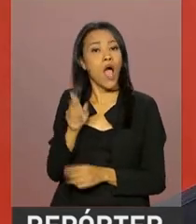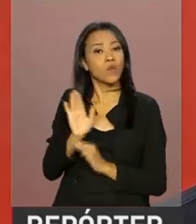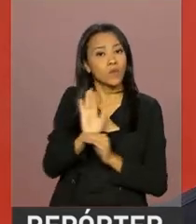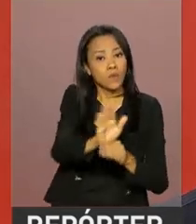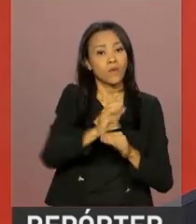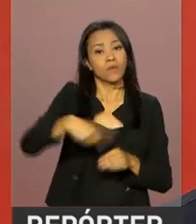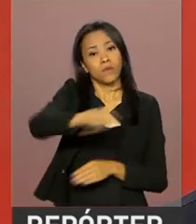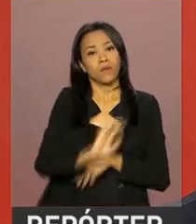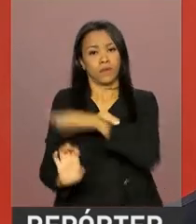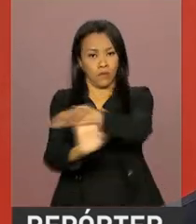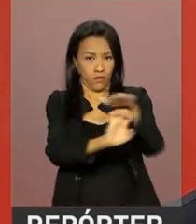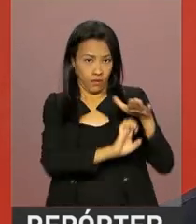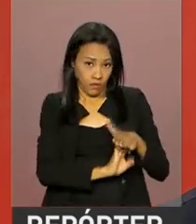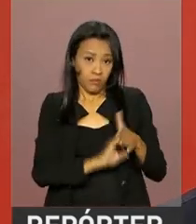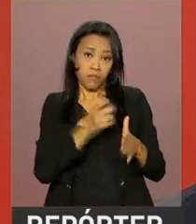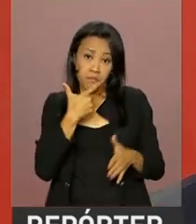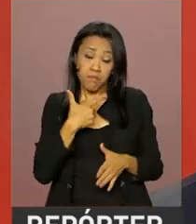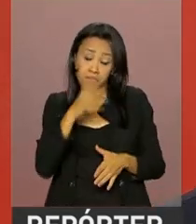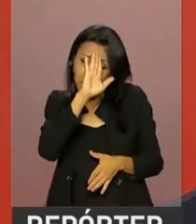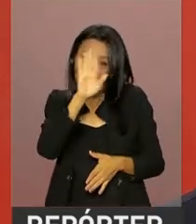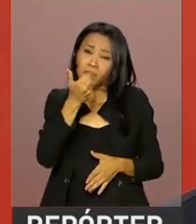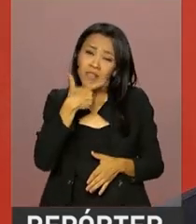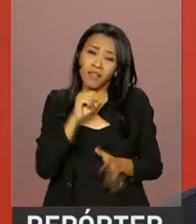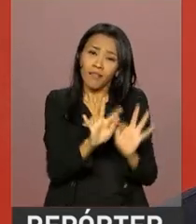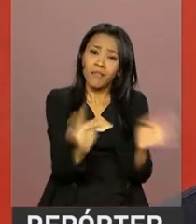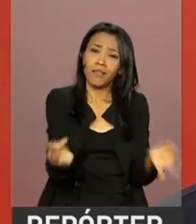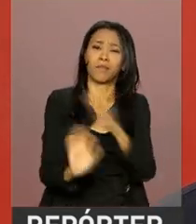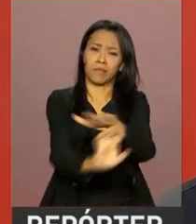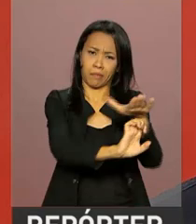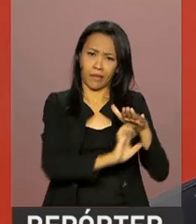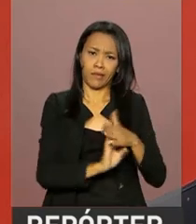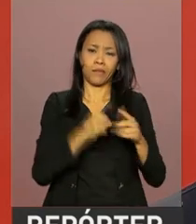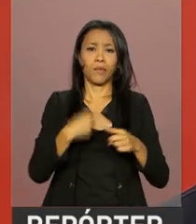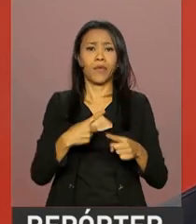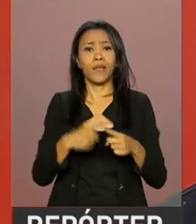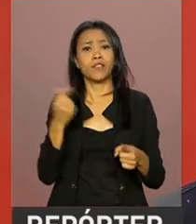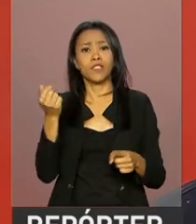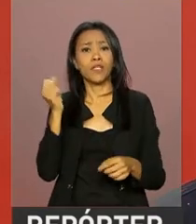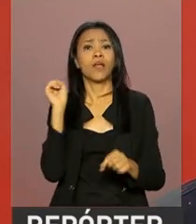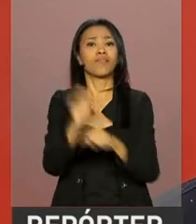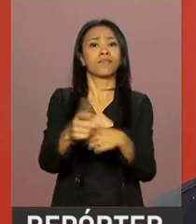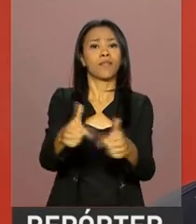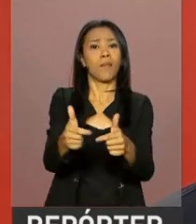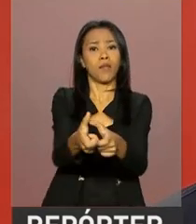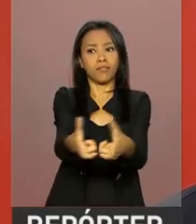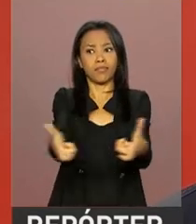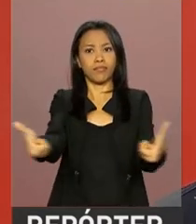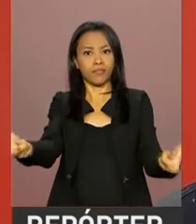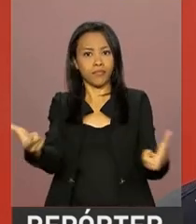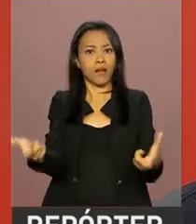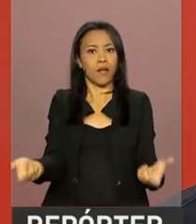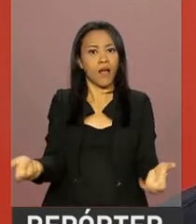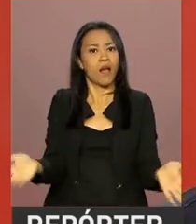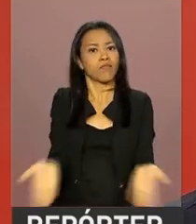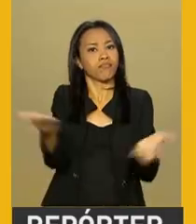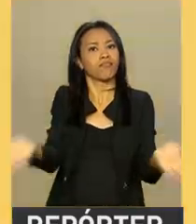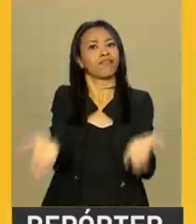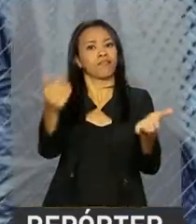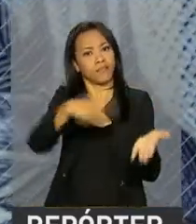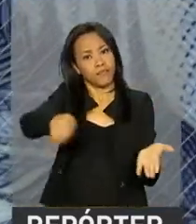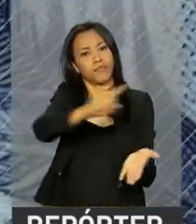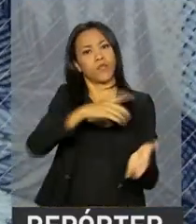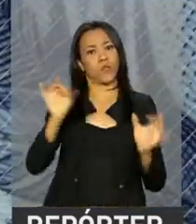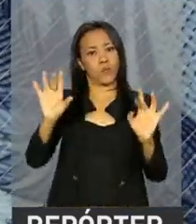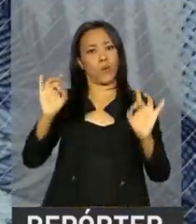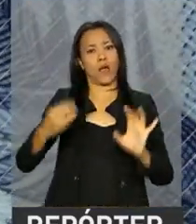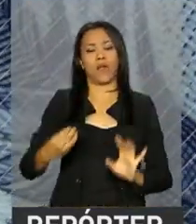né porque a gente coloca em emprego a gente gera emprego gera eh qualidade de vida nas pessoas para